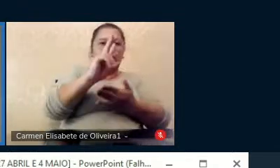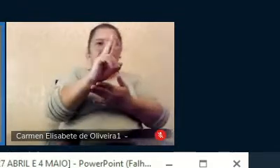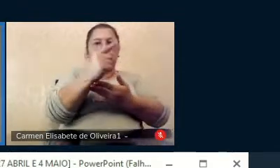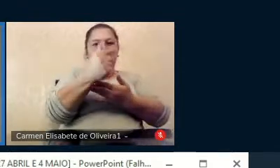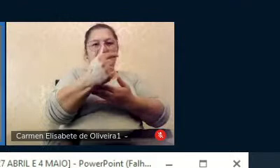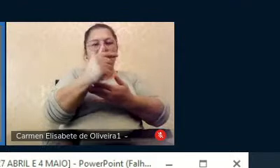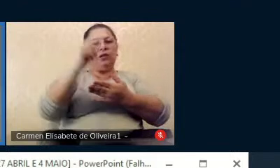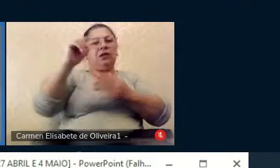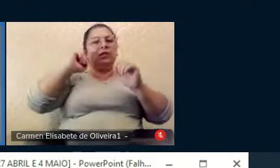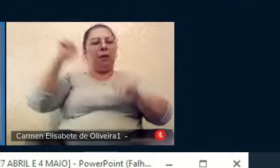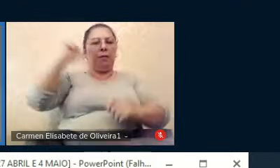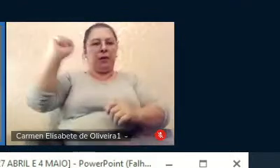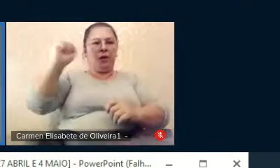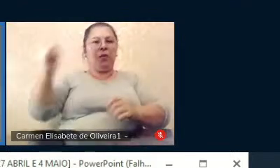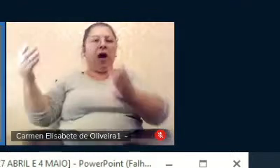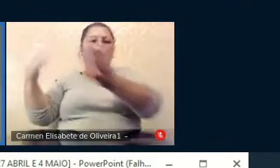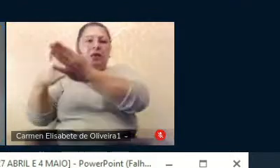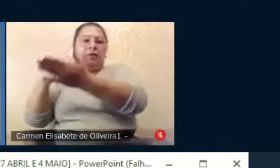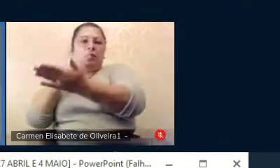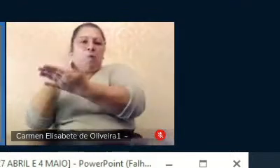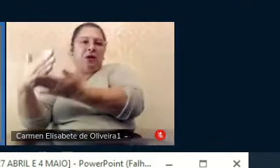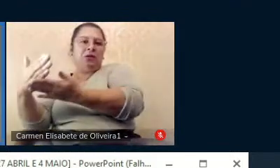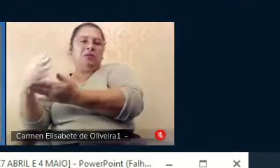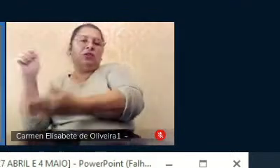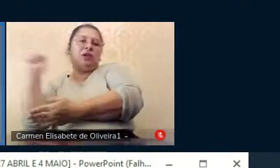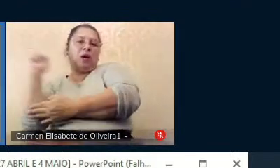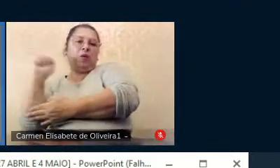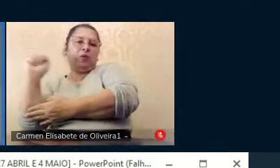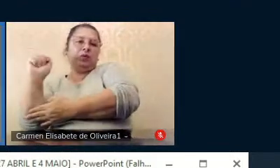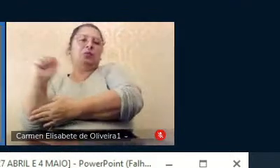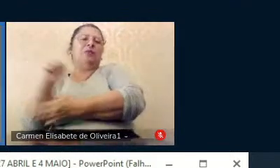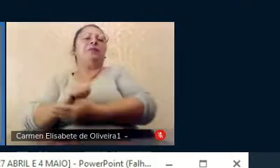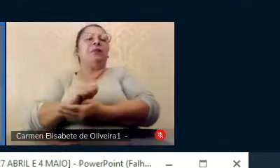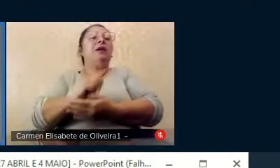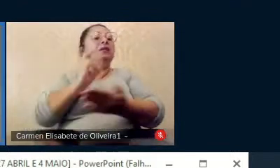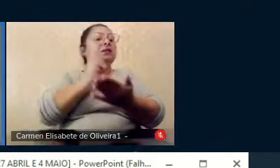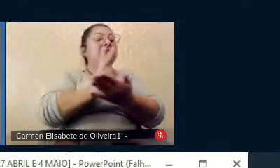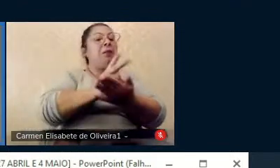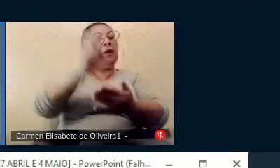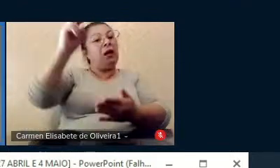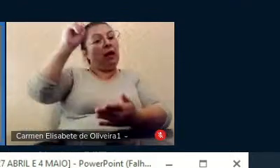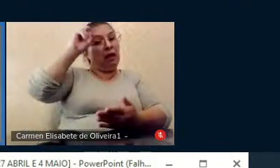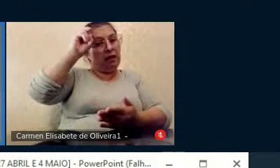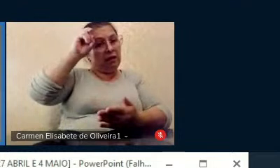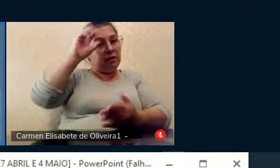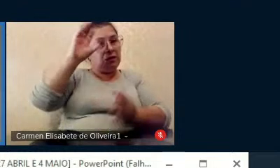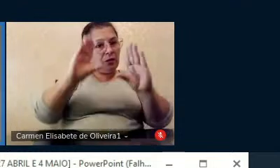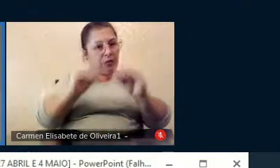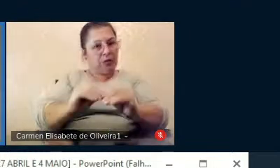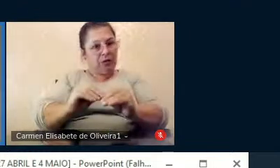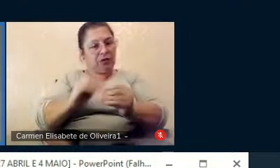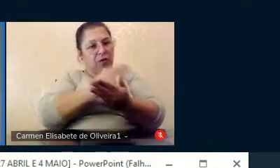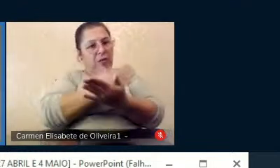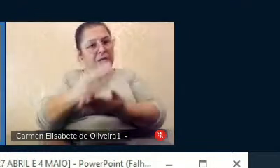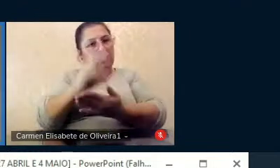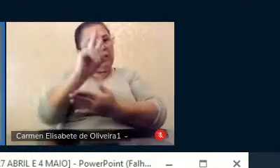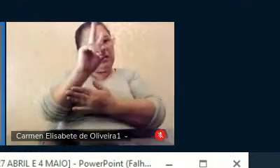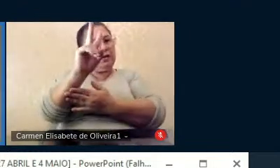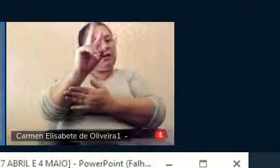e vai até início de agosto. Sempre na quinta-feira, no turno da noite, das 19 às 21